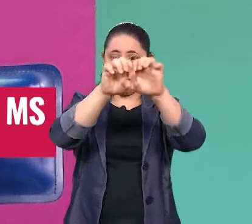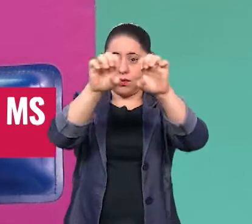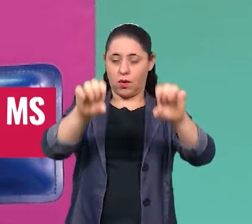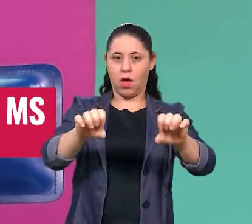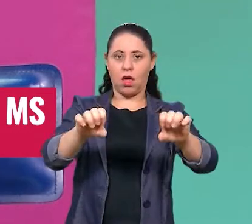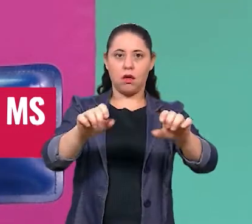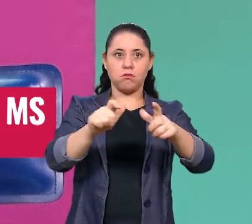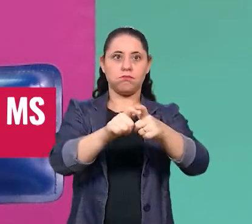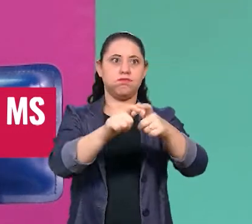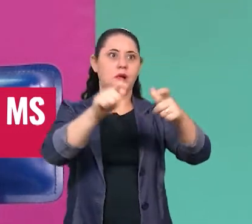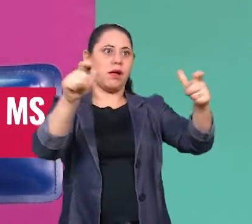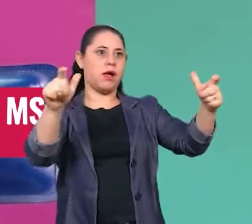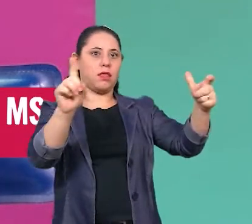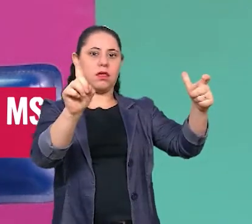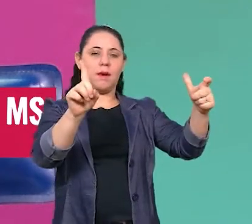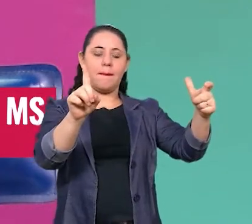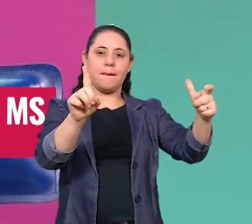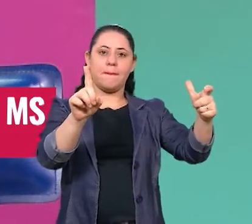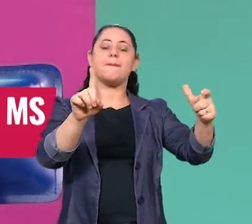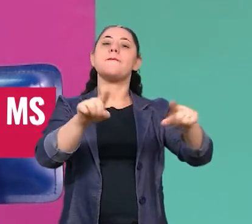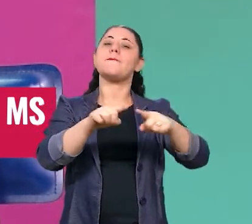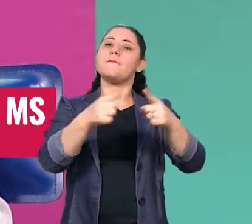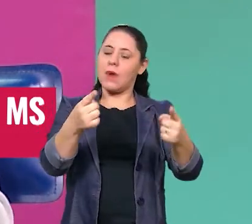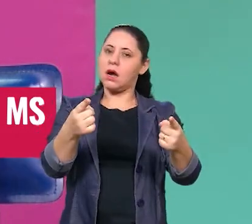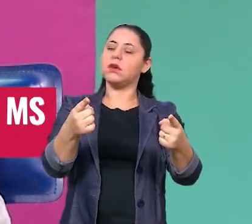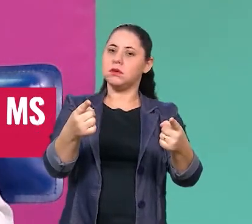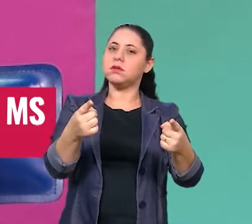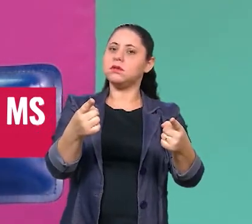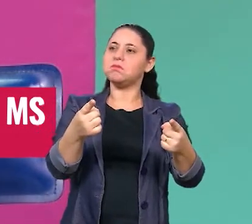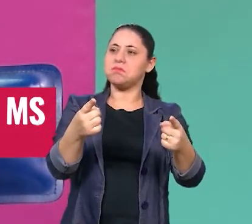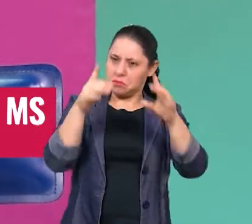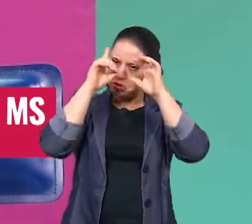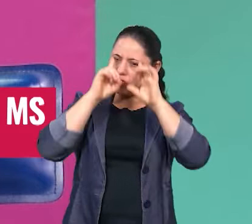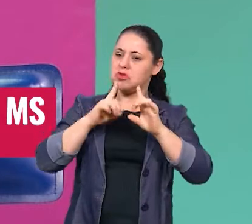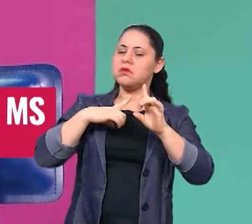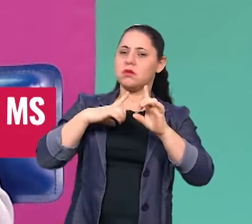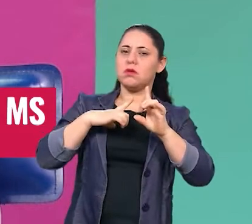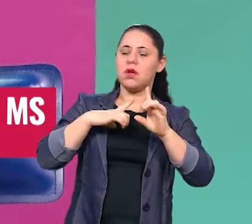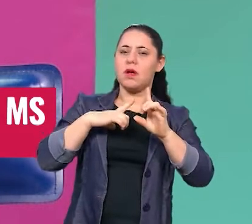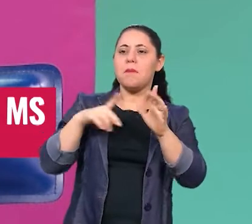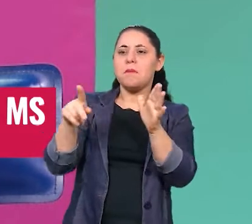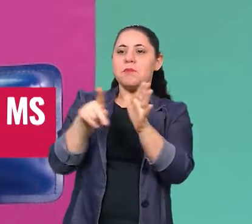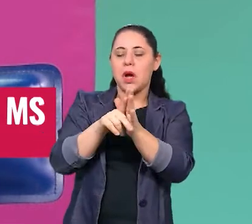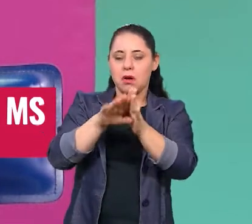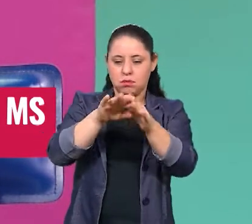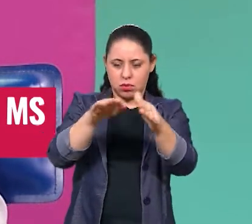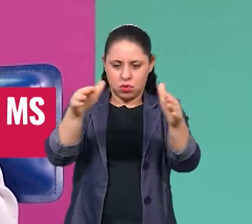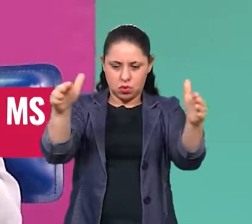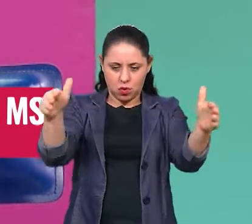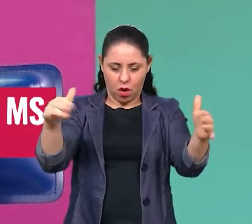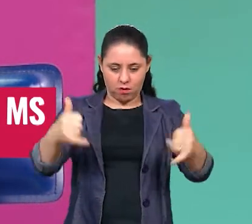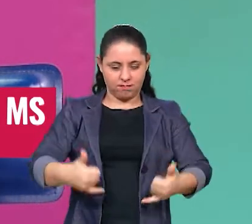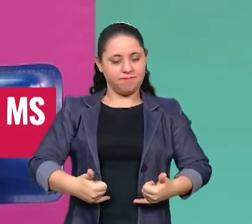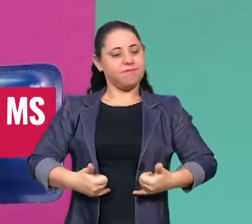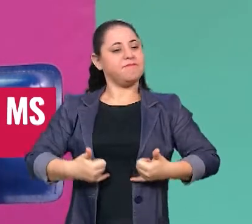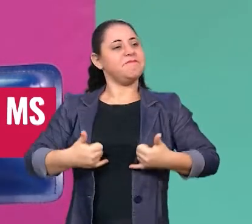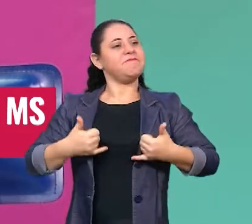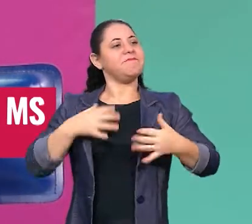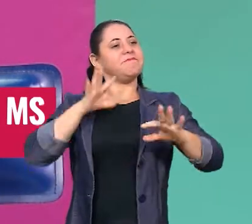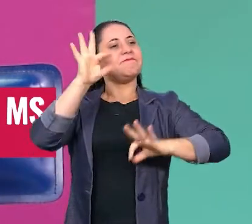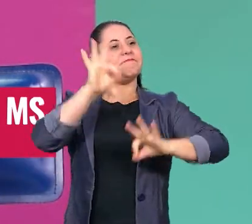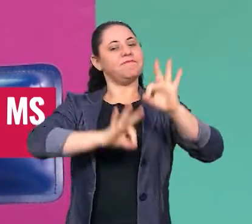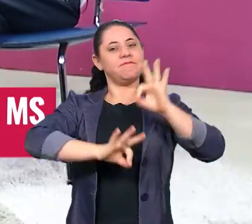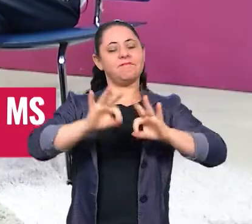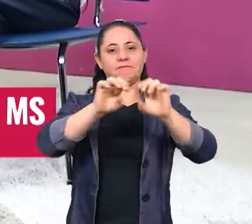estrutura, mas ela é uma estrutura digna do artista, então a gente tem muito orgulho daquele palco. Eu sou muito orgulhosa de estender o